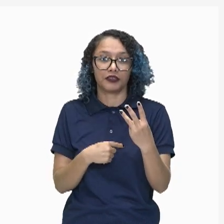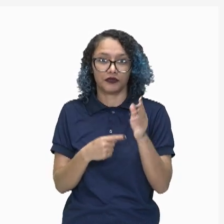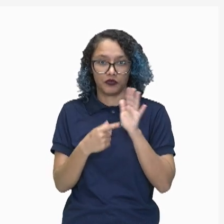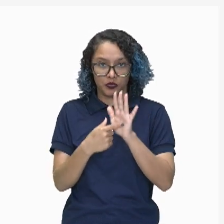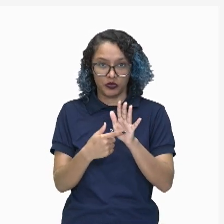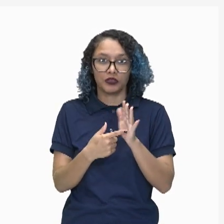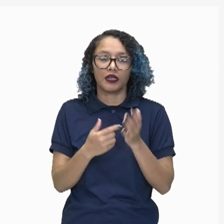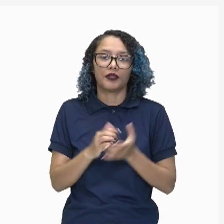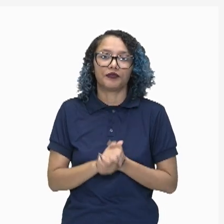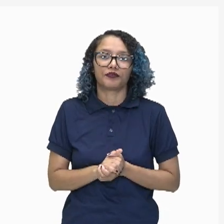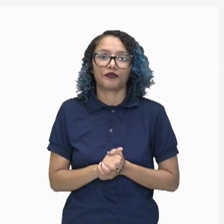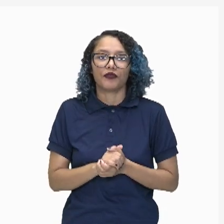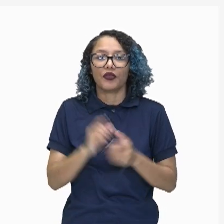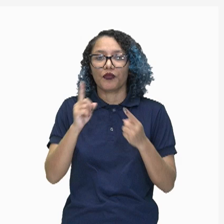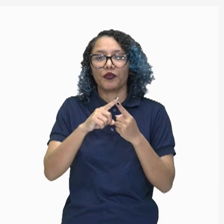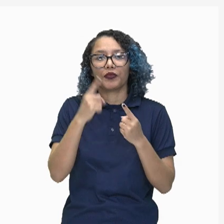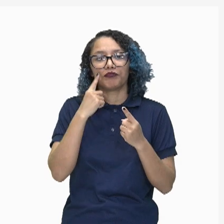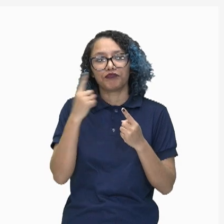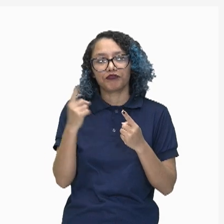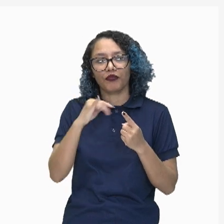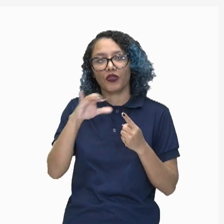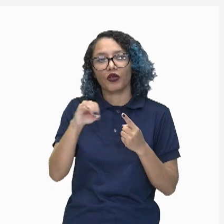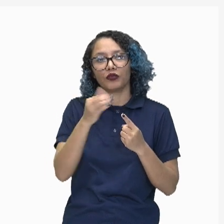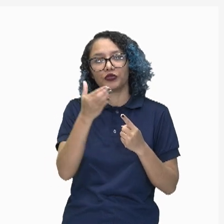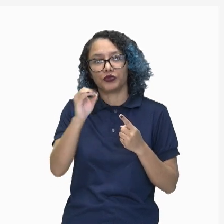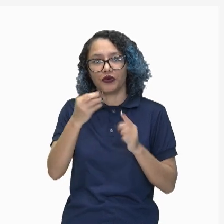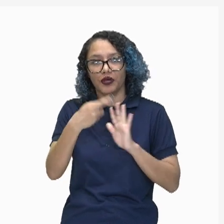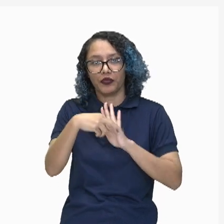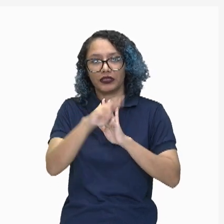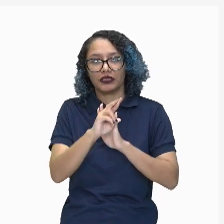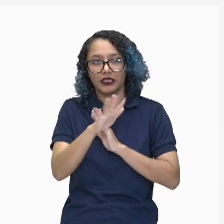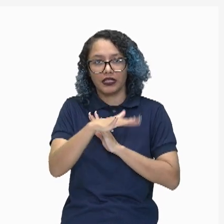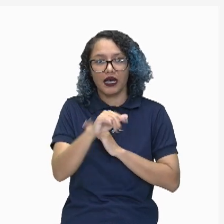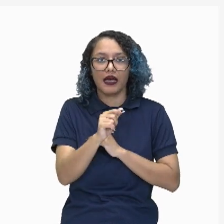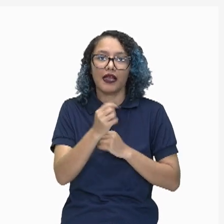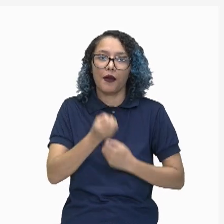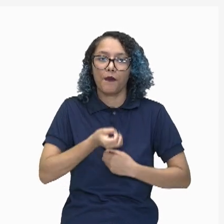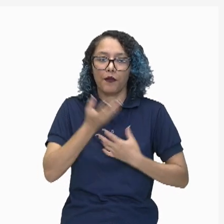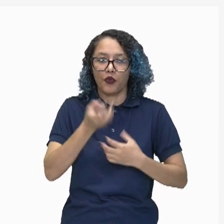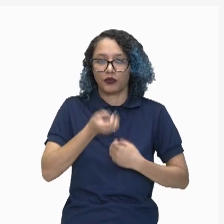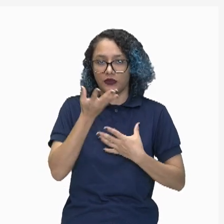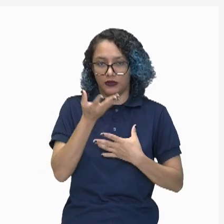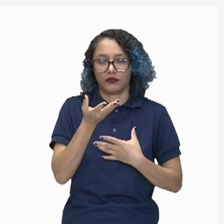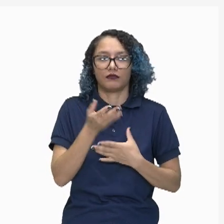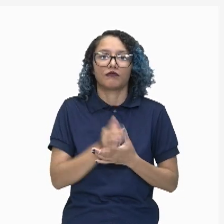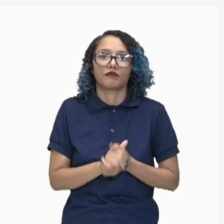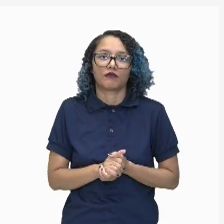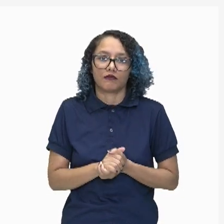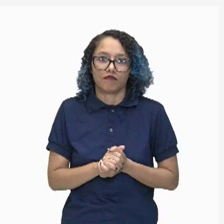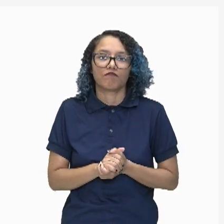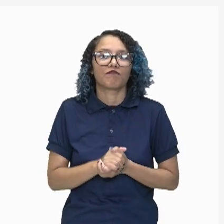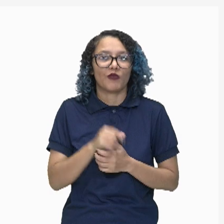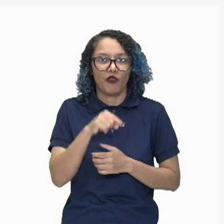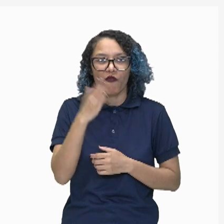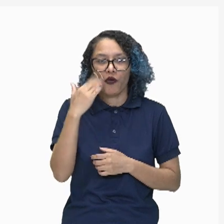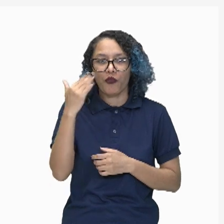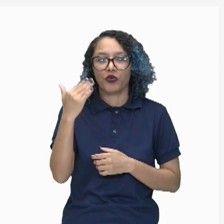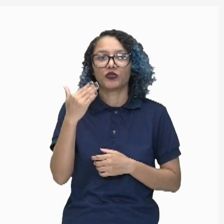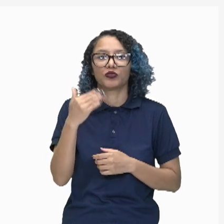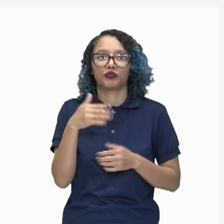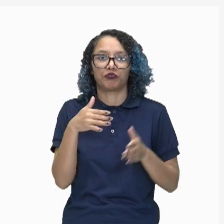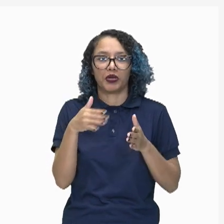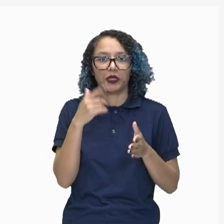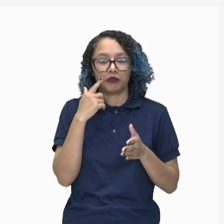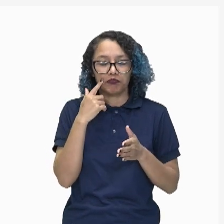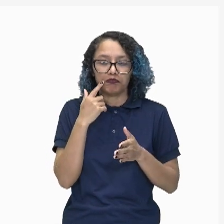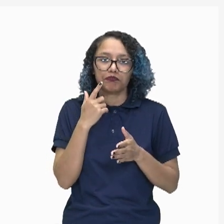Rosa. O João Cabral de Melo Neto, que é o representante da poesia, né? É um dos grandes poetas ali da década de 40, 50. Então